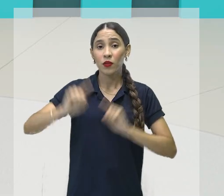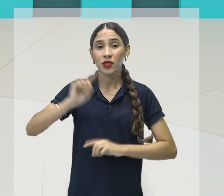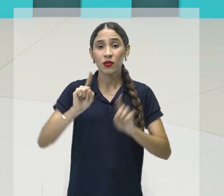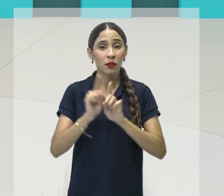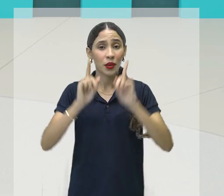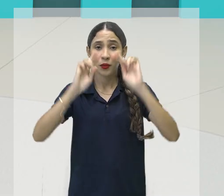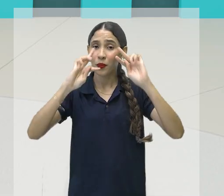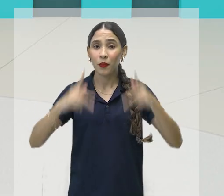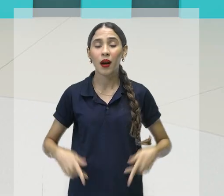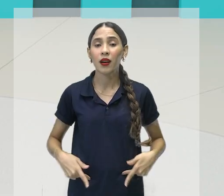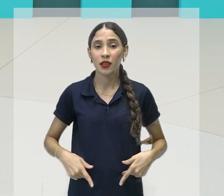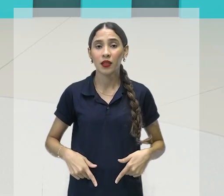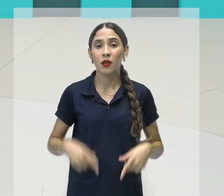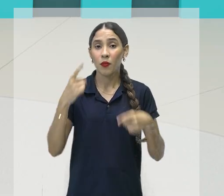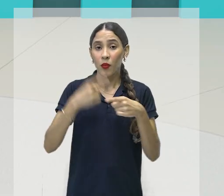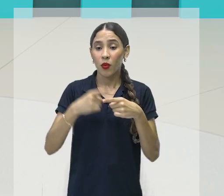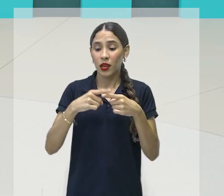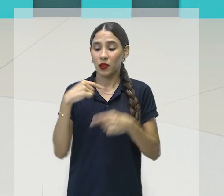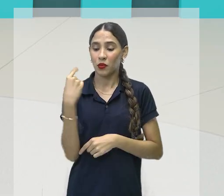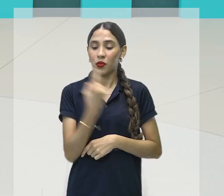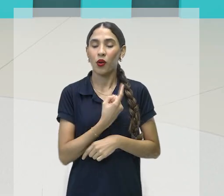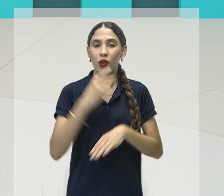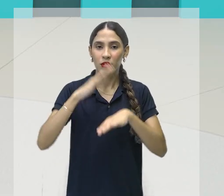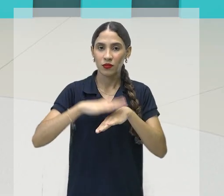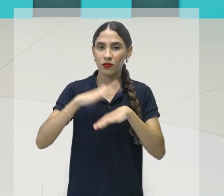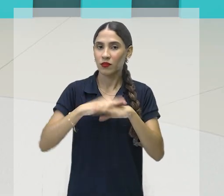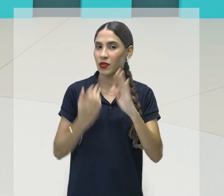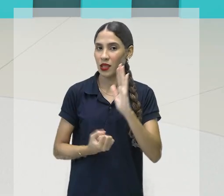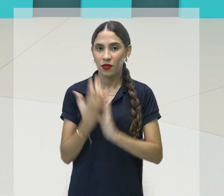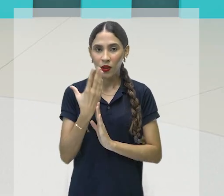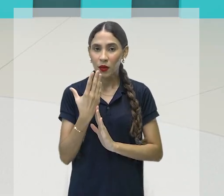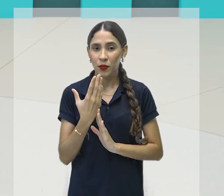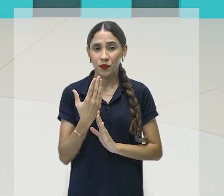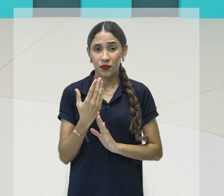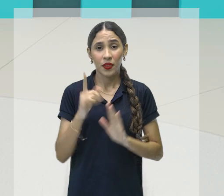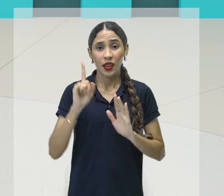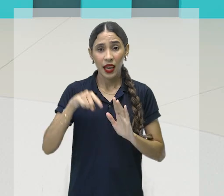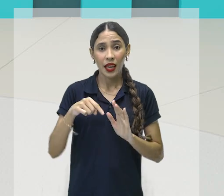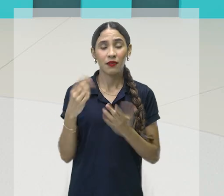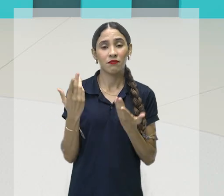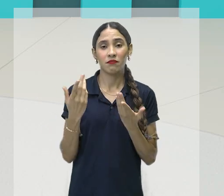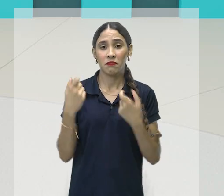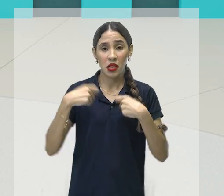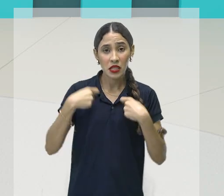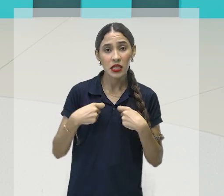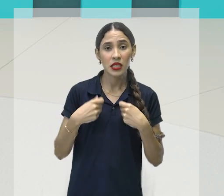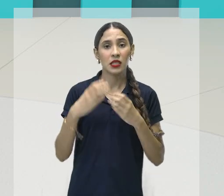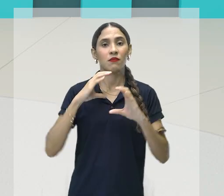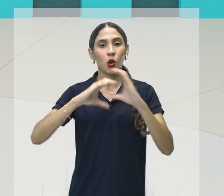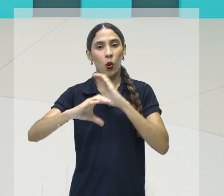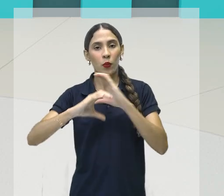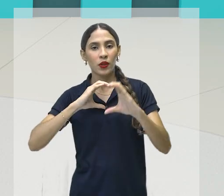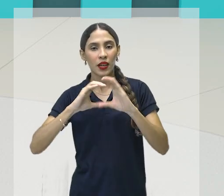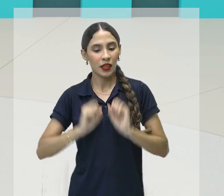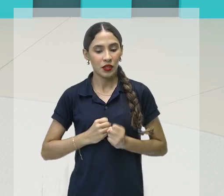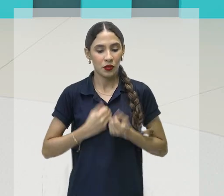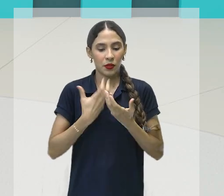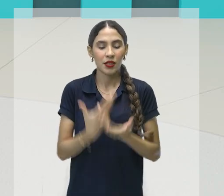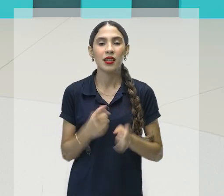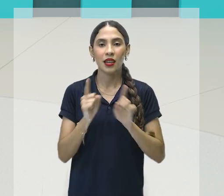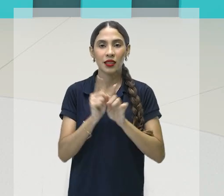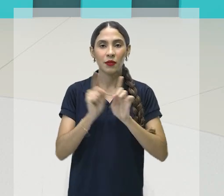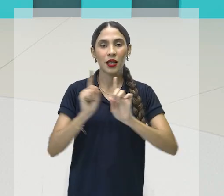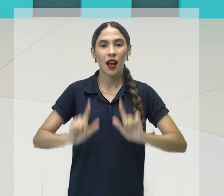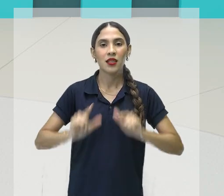evolução humana, pois nós desenvolvemos ela. Afinal, é a nossa necessidade de comunicar, expressar